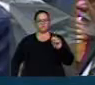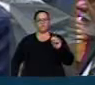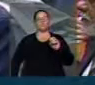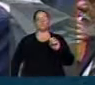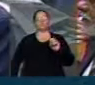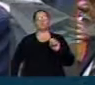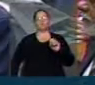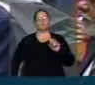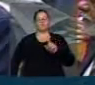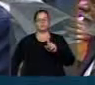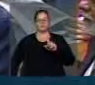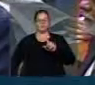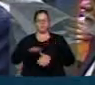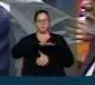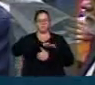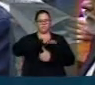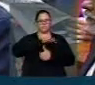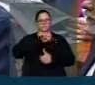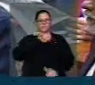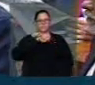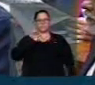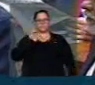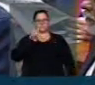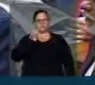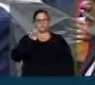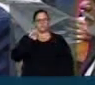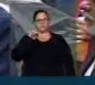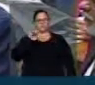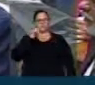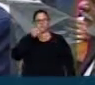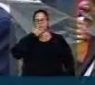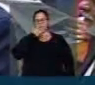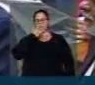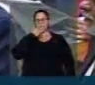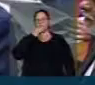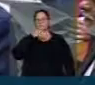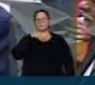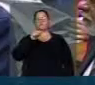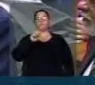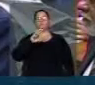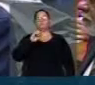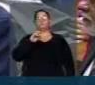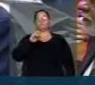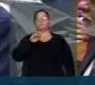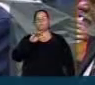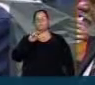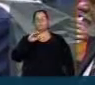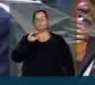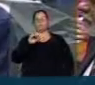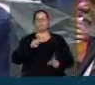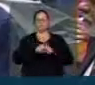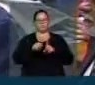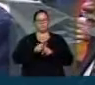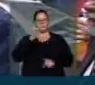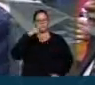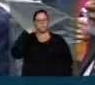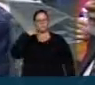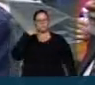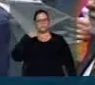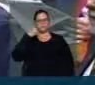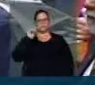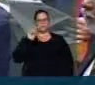reitor da Universidade Severino Sombra, Marco Antônio Soares, o procurador jurídico, doutor Carlos Eduardo